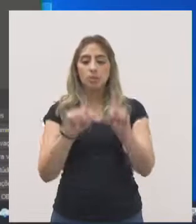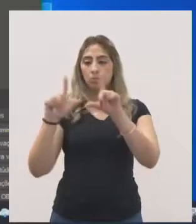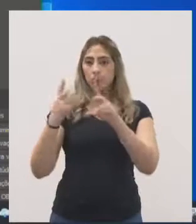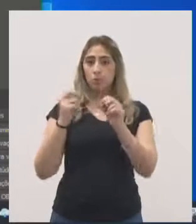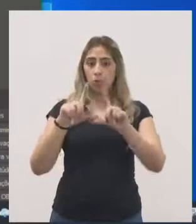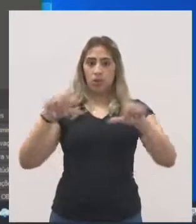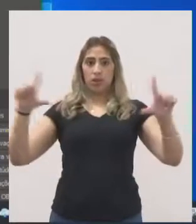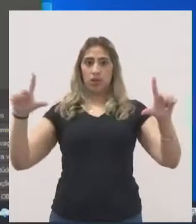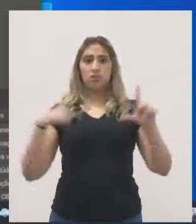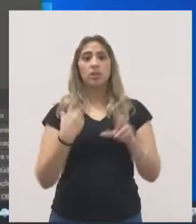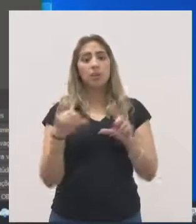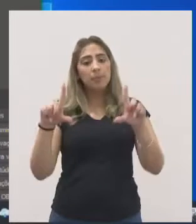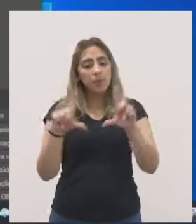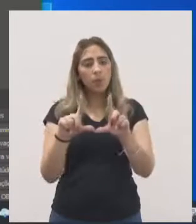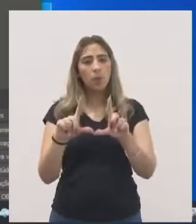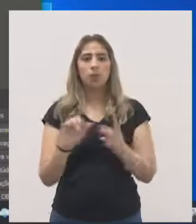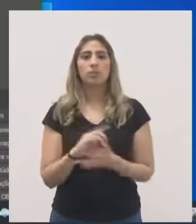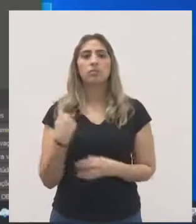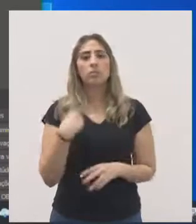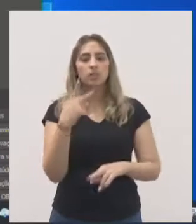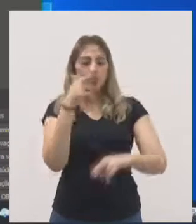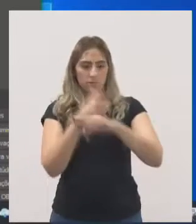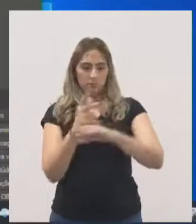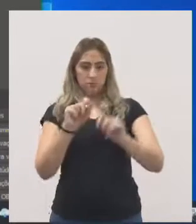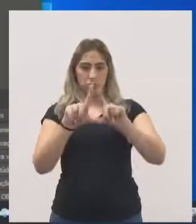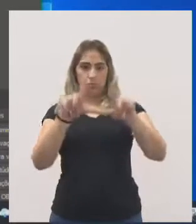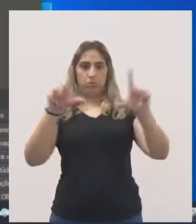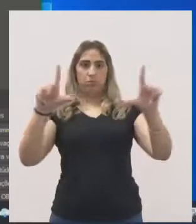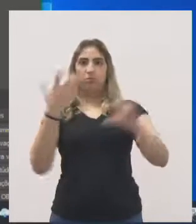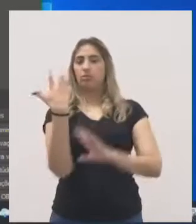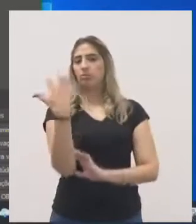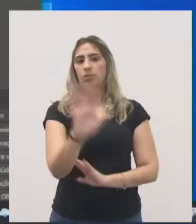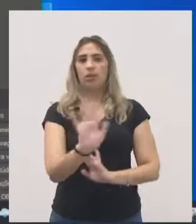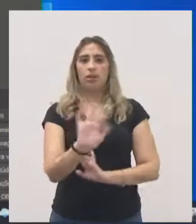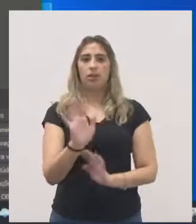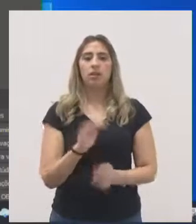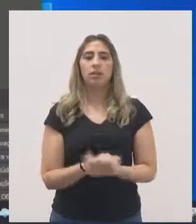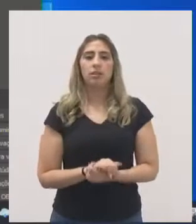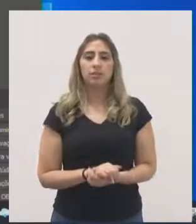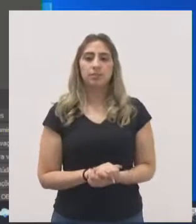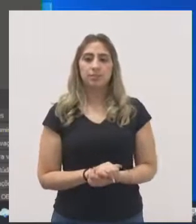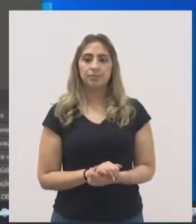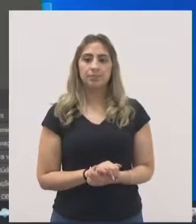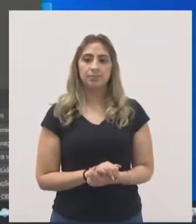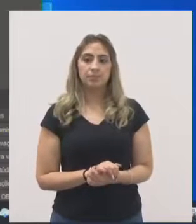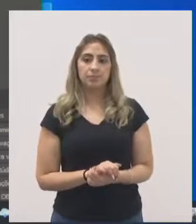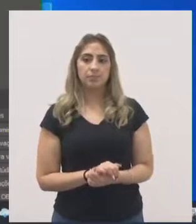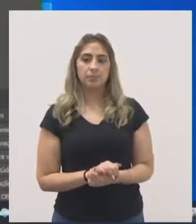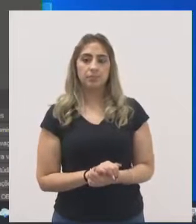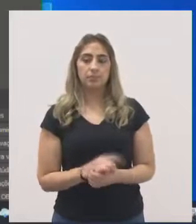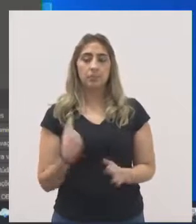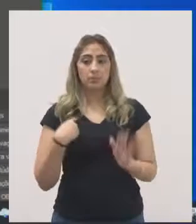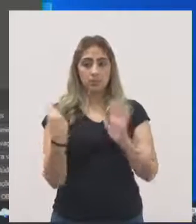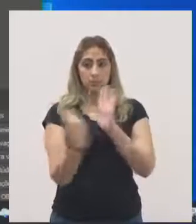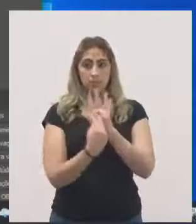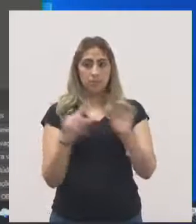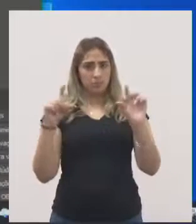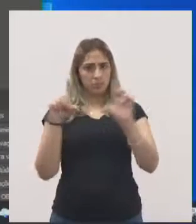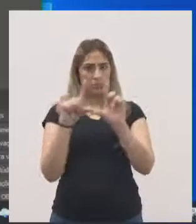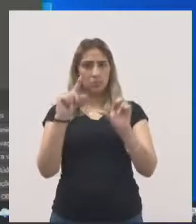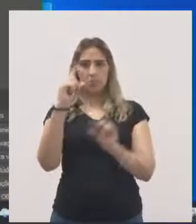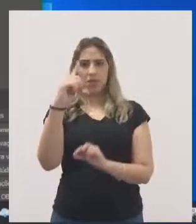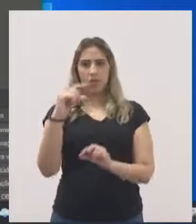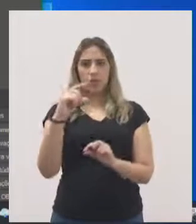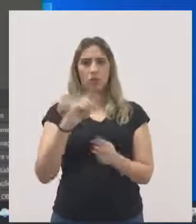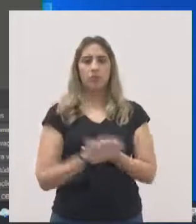grande, né? A gente não quer que a nossa imagem da webcam sobreponha a tela do computador. Coloquei uma bem pequena